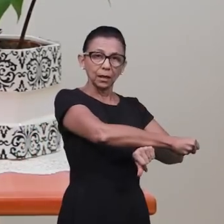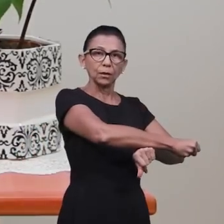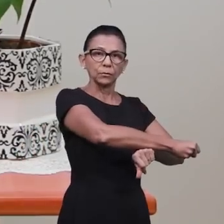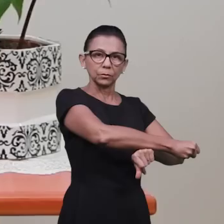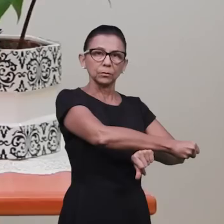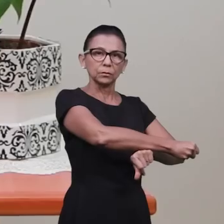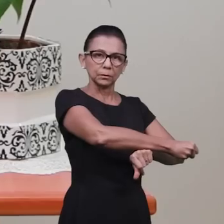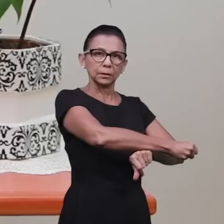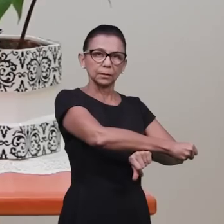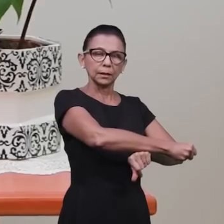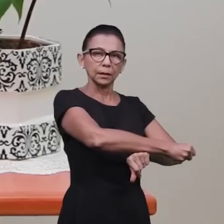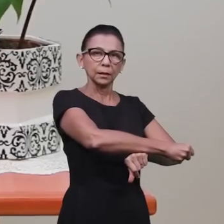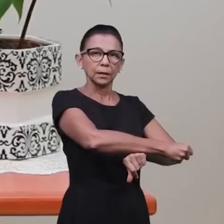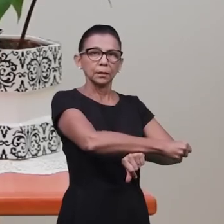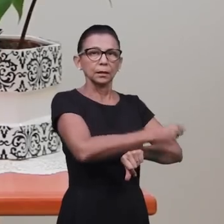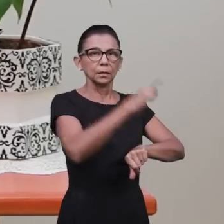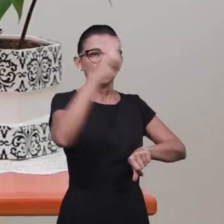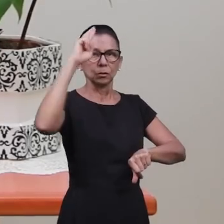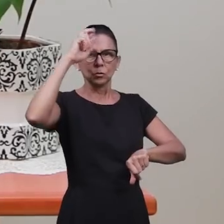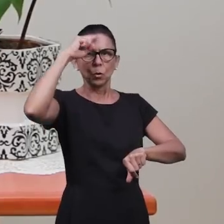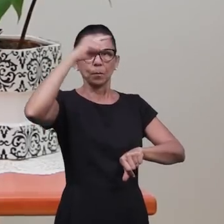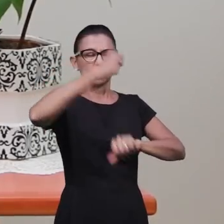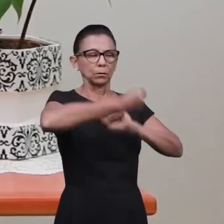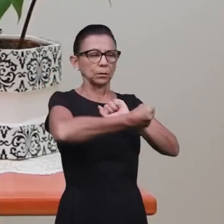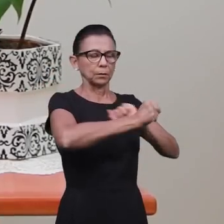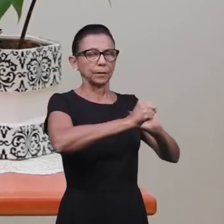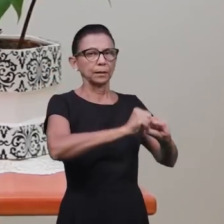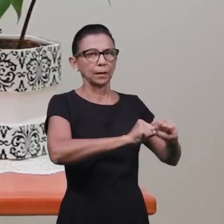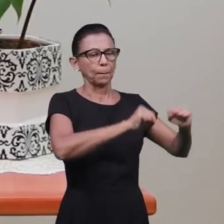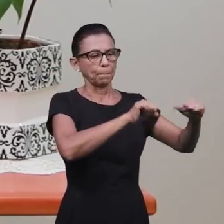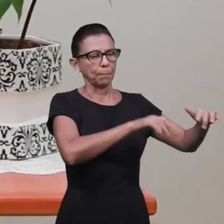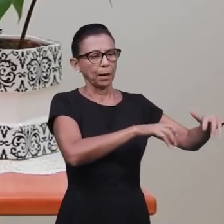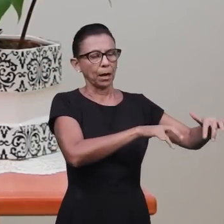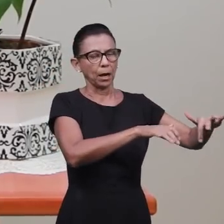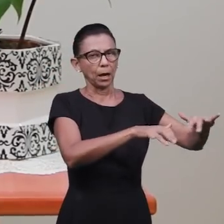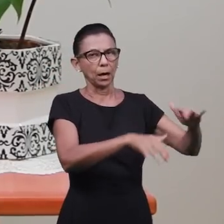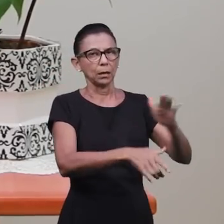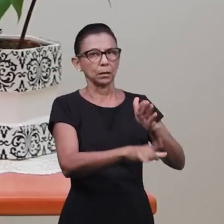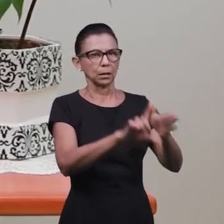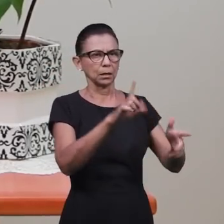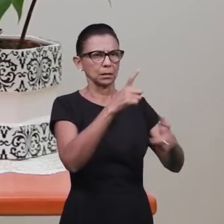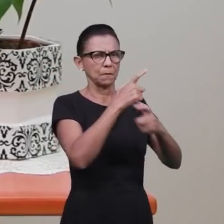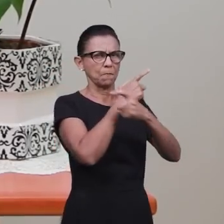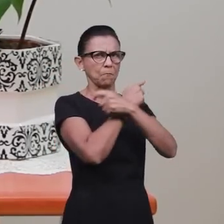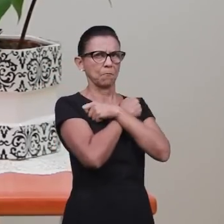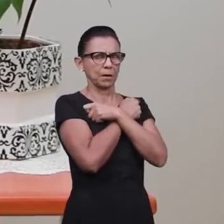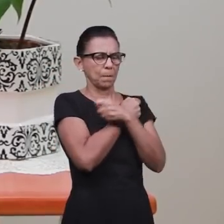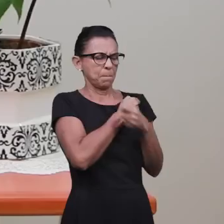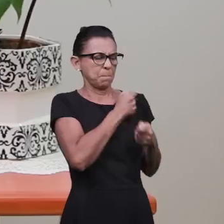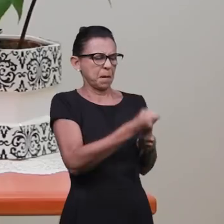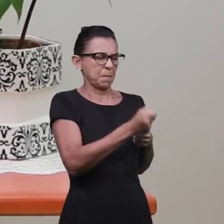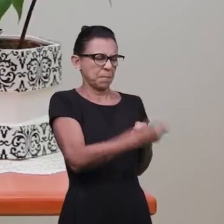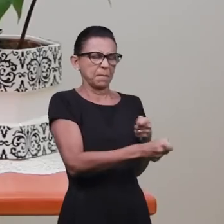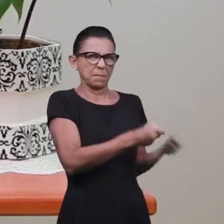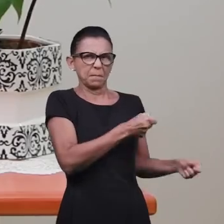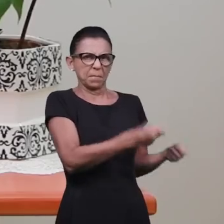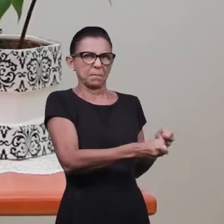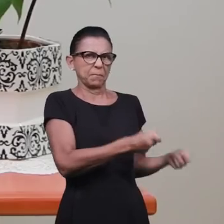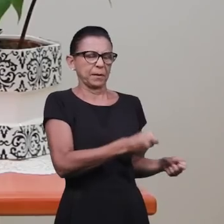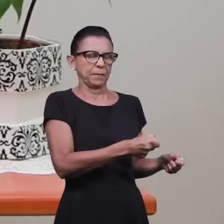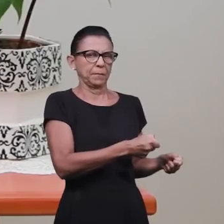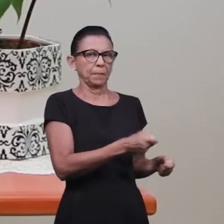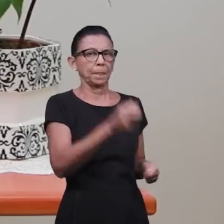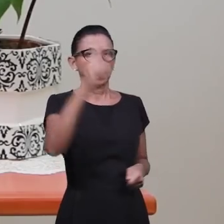arrebatamento da igreja. Assim como Israel saiu do Egito, do domínio de Faraó, para